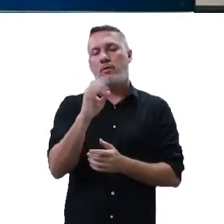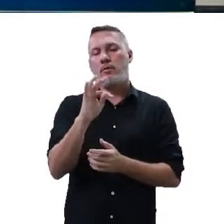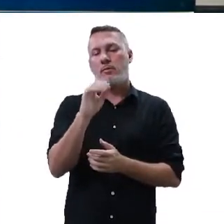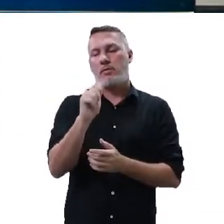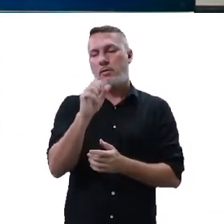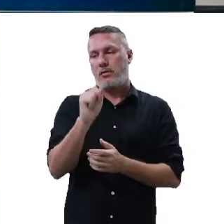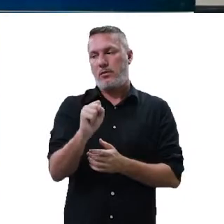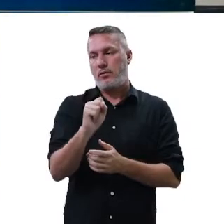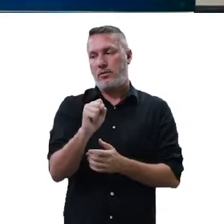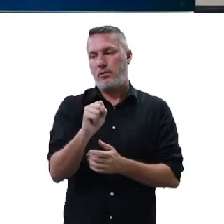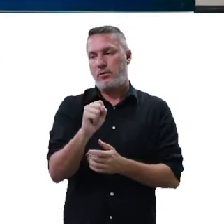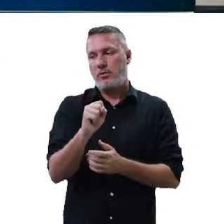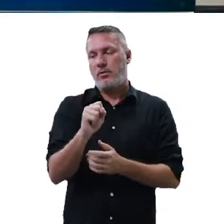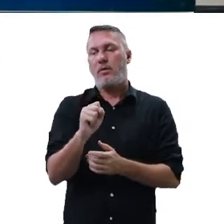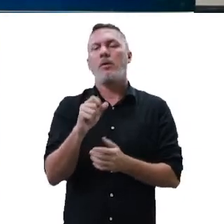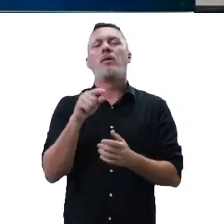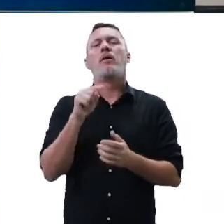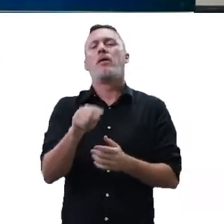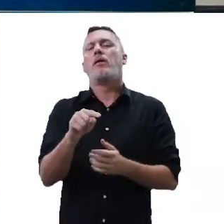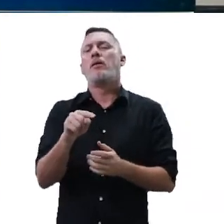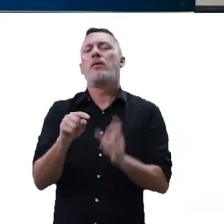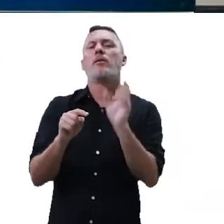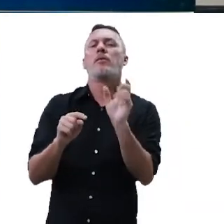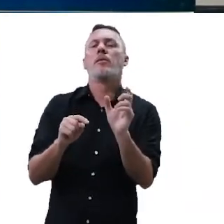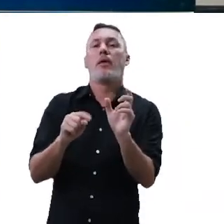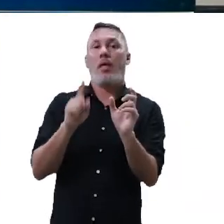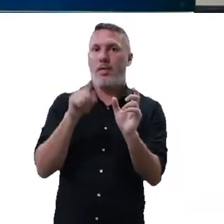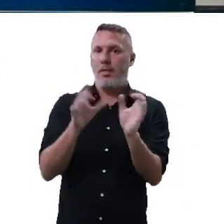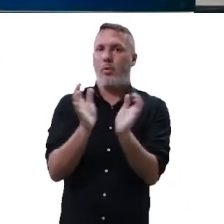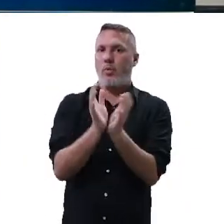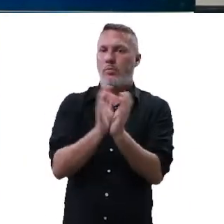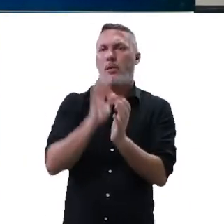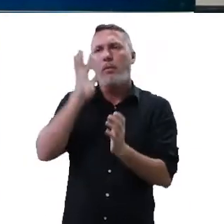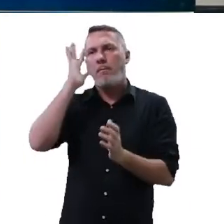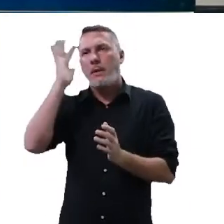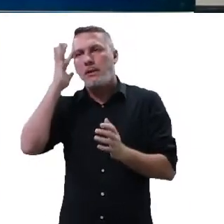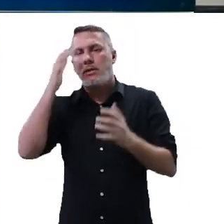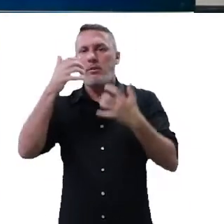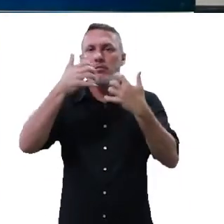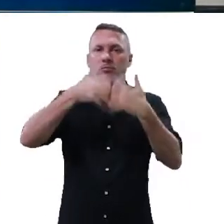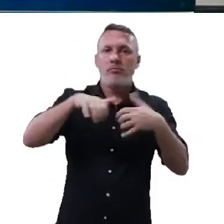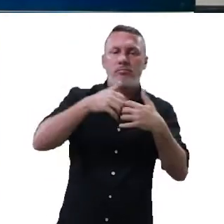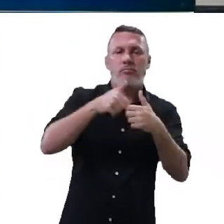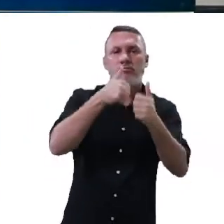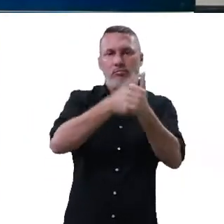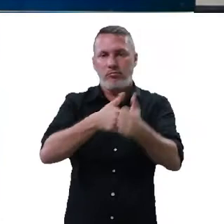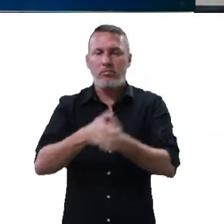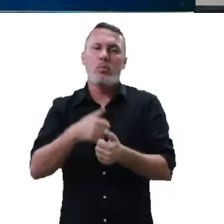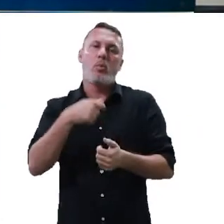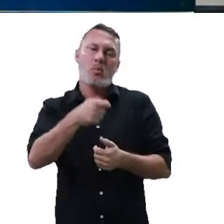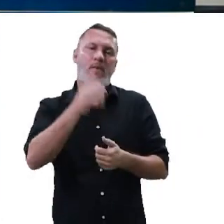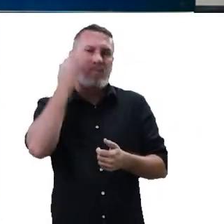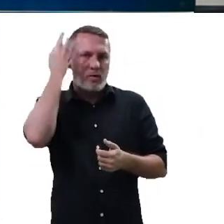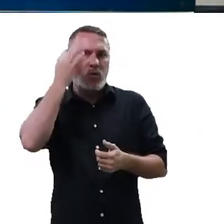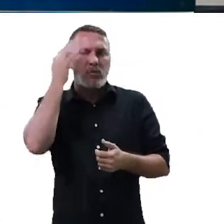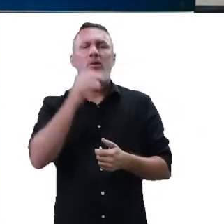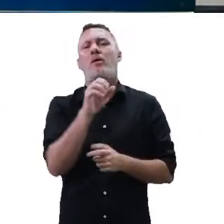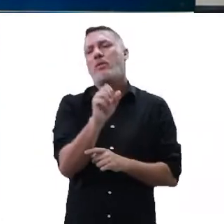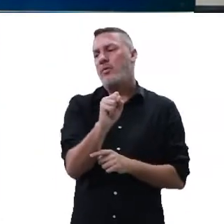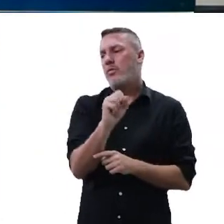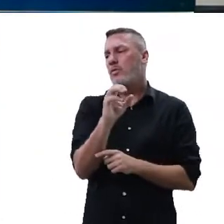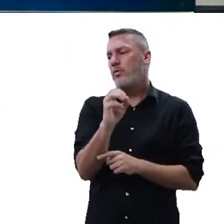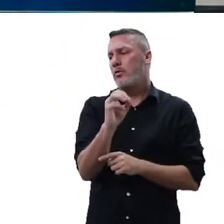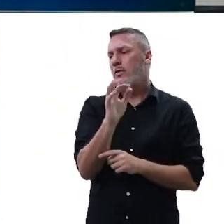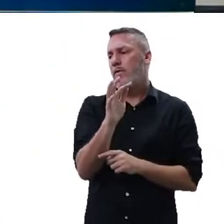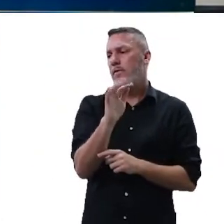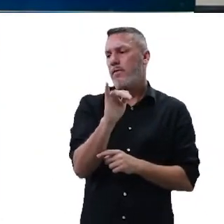né? Esses sofistas, quais são as características desses pensadores, ou desses que a gente pode considerar sábios ou filósofos?